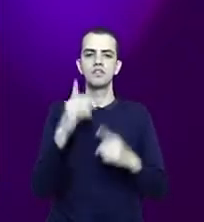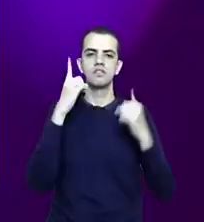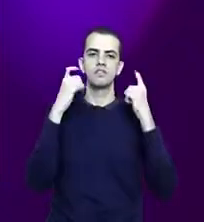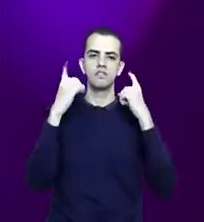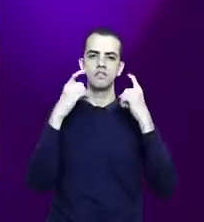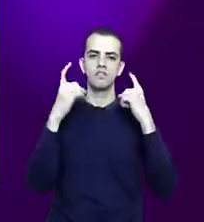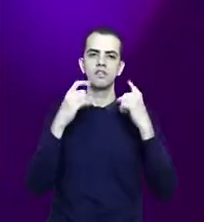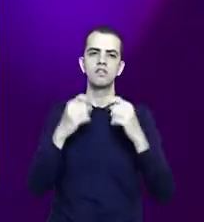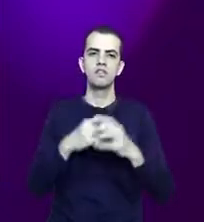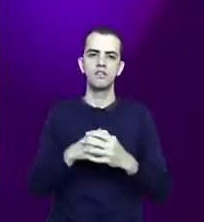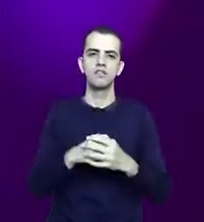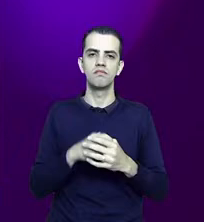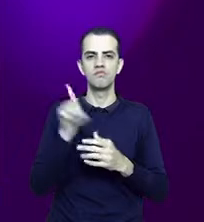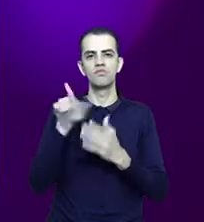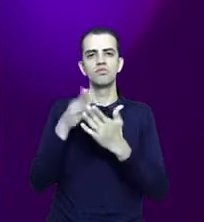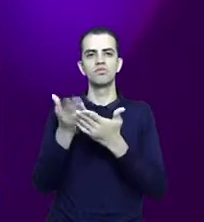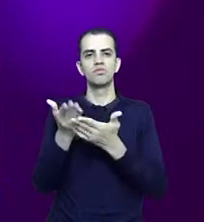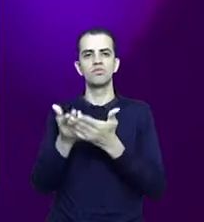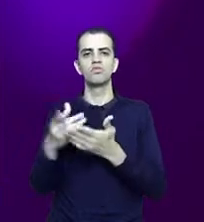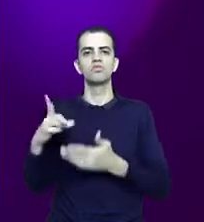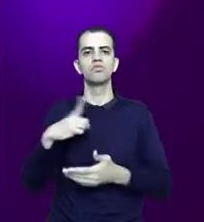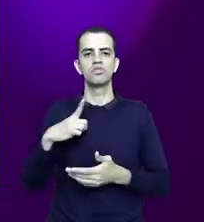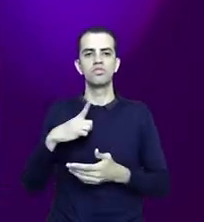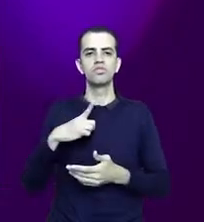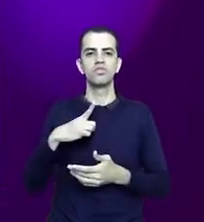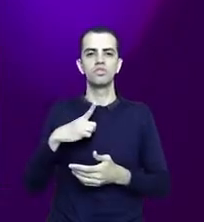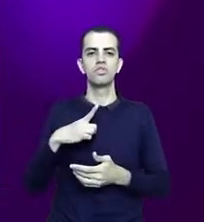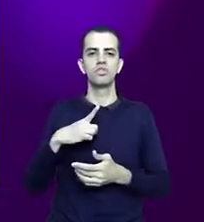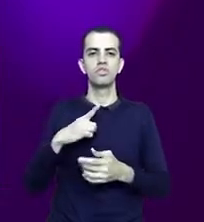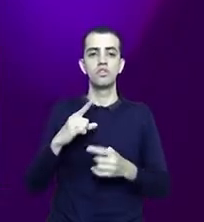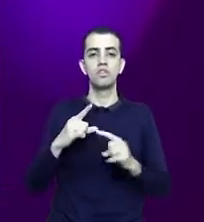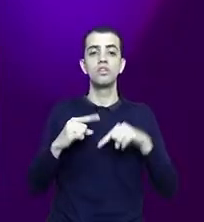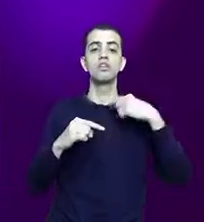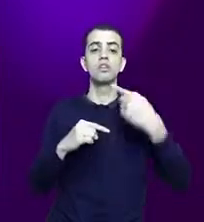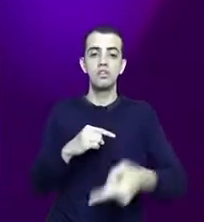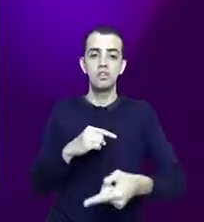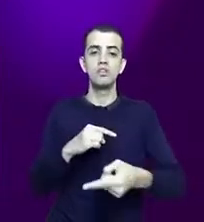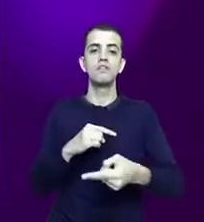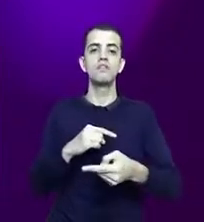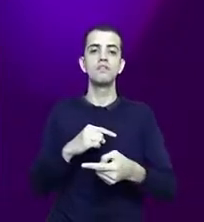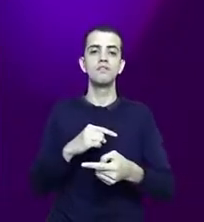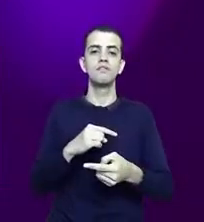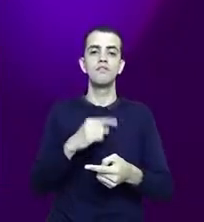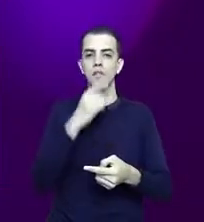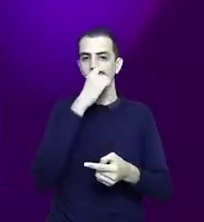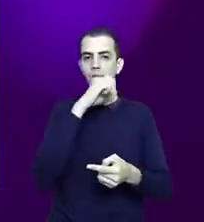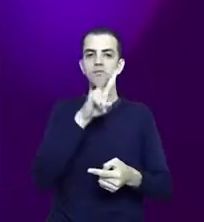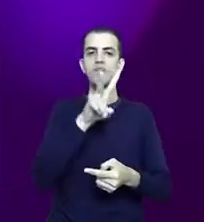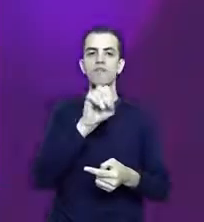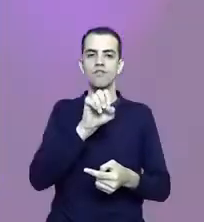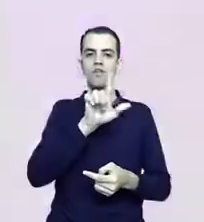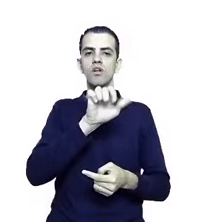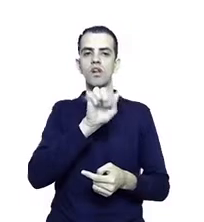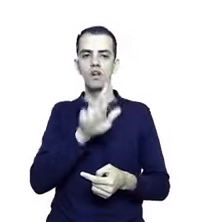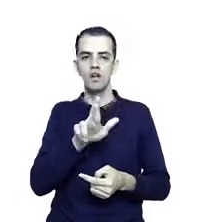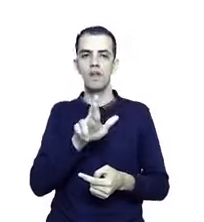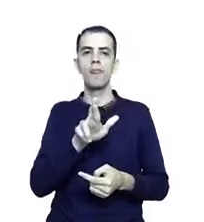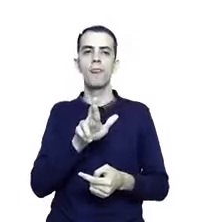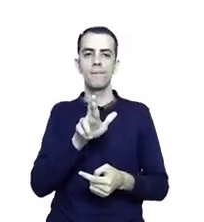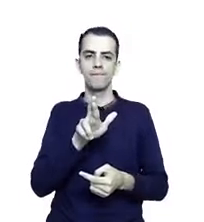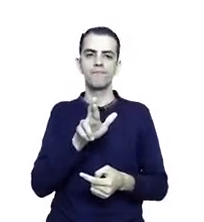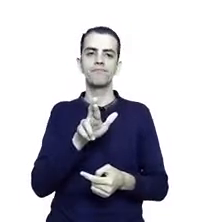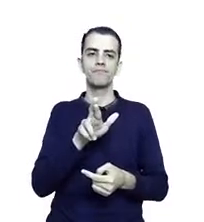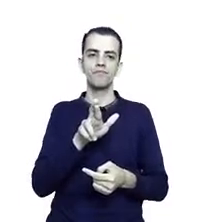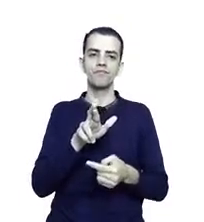né? A gente tem lá na escola. E aí eu faria de maneira volar também, a osteotomia volar,